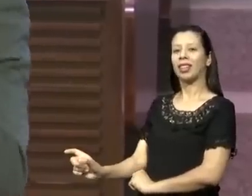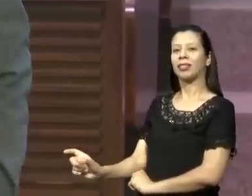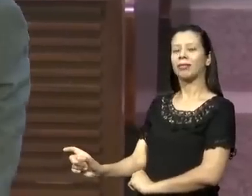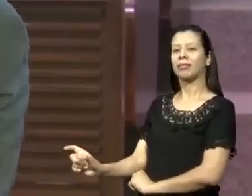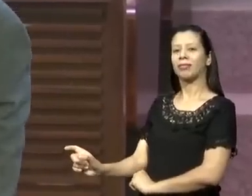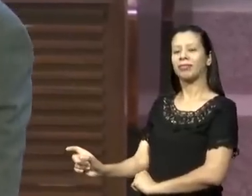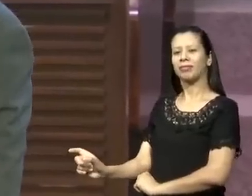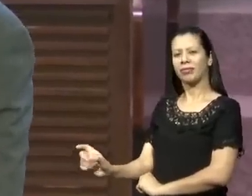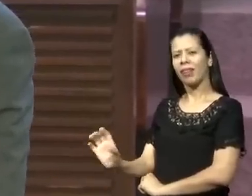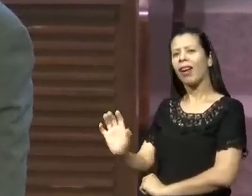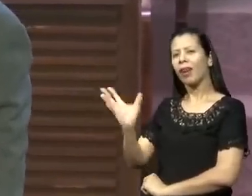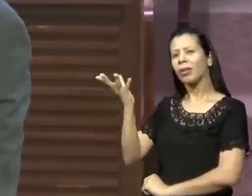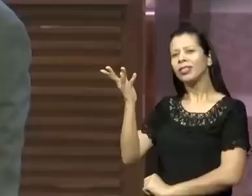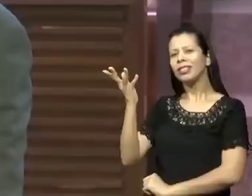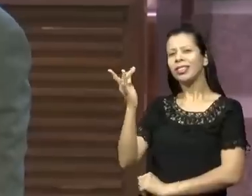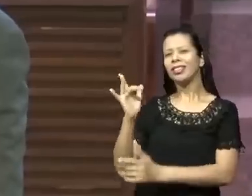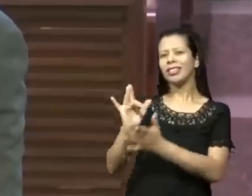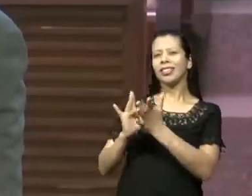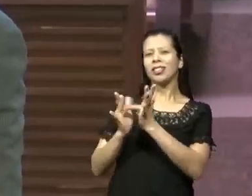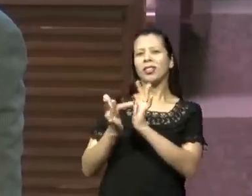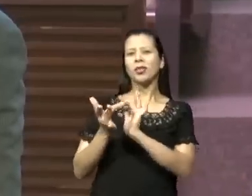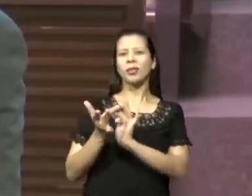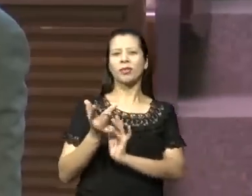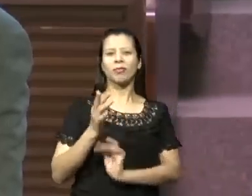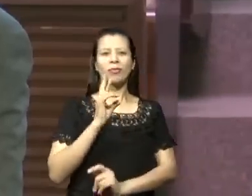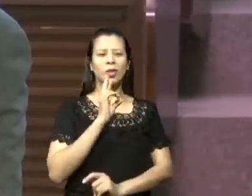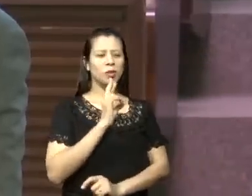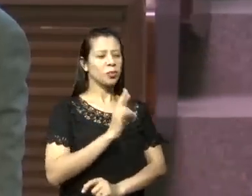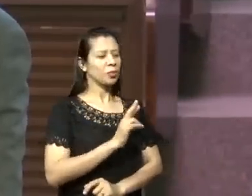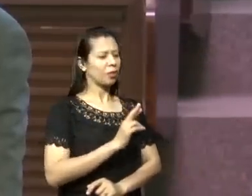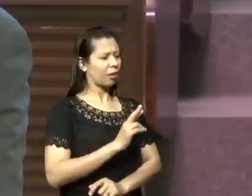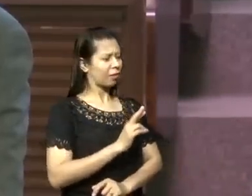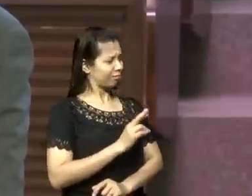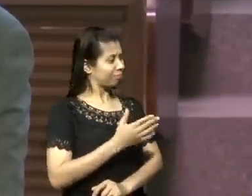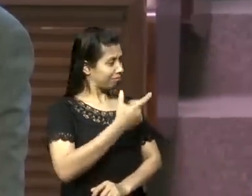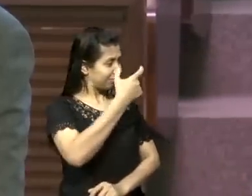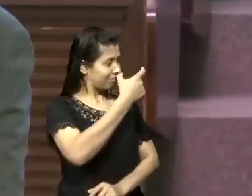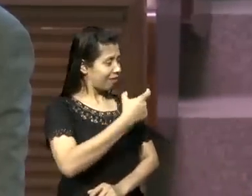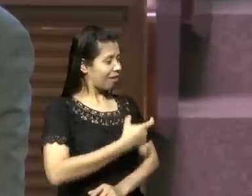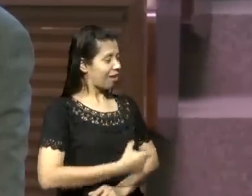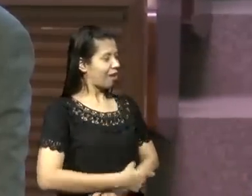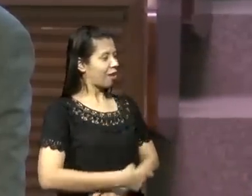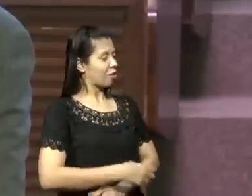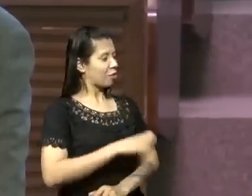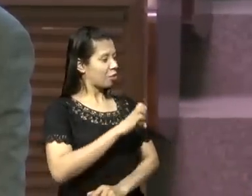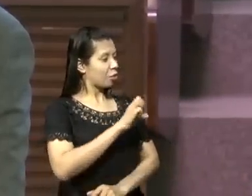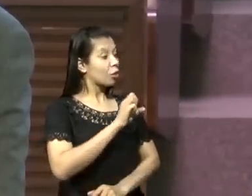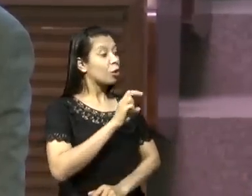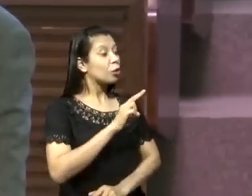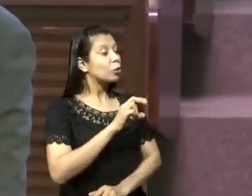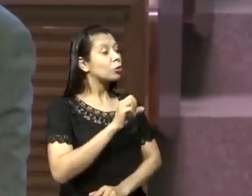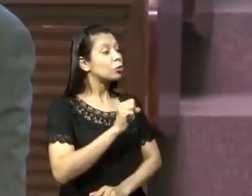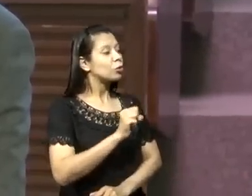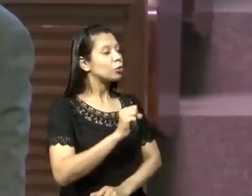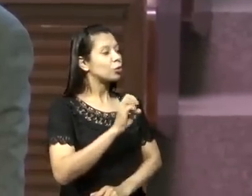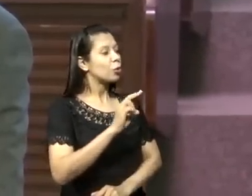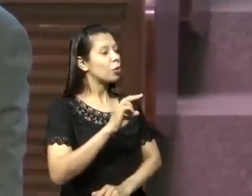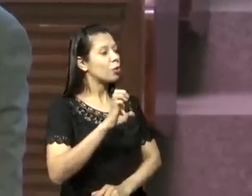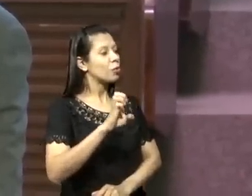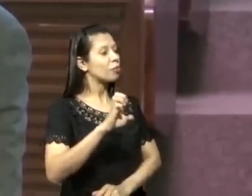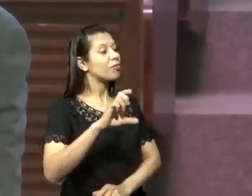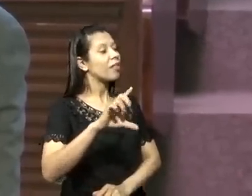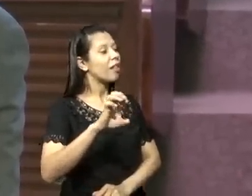ele vai olhar nos seus olhos e vai dizer eu sou ele você vai entender